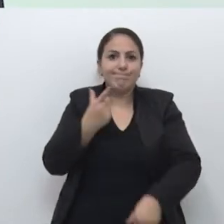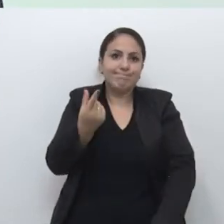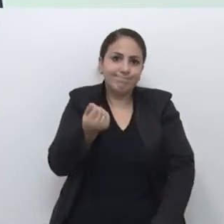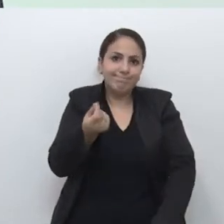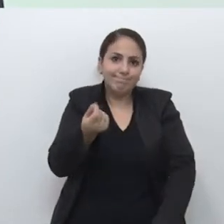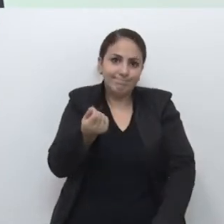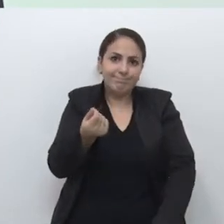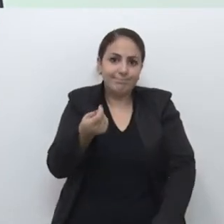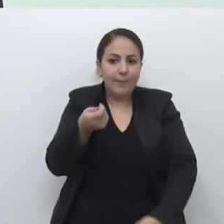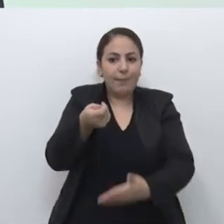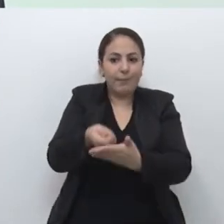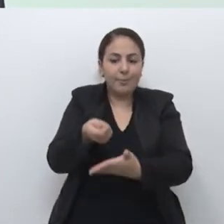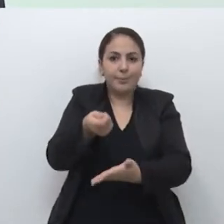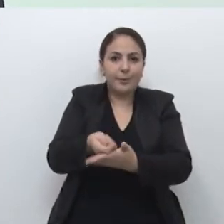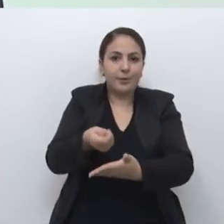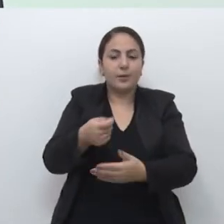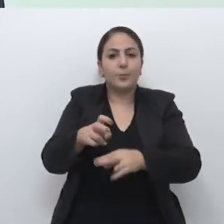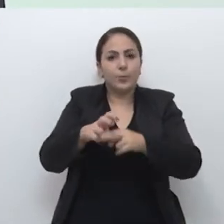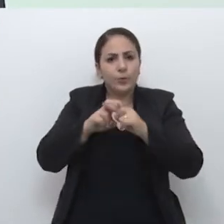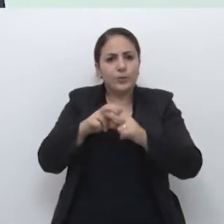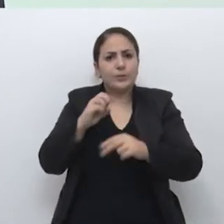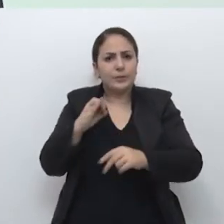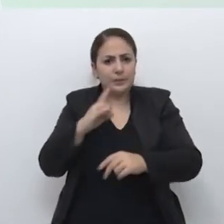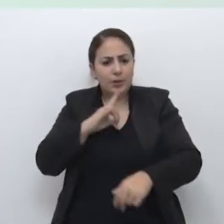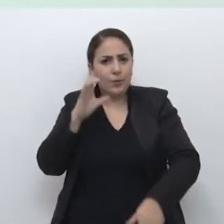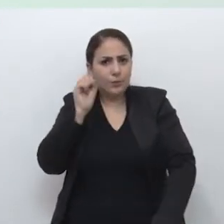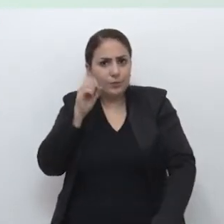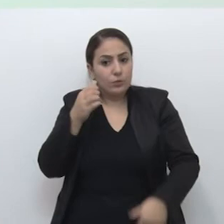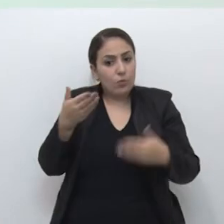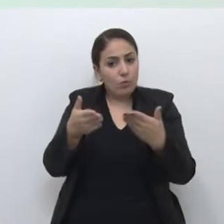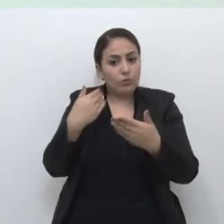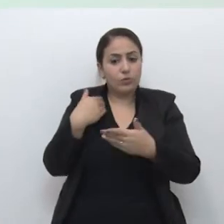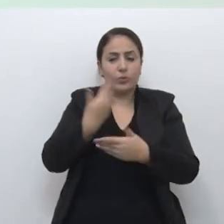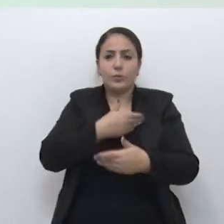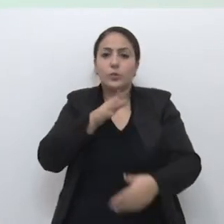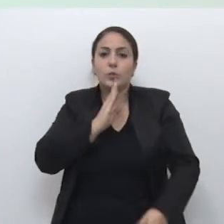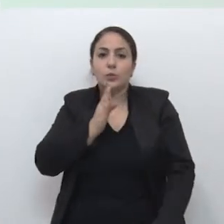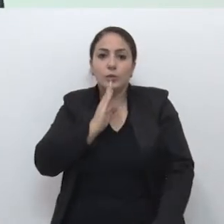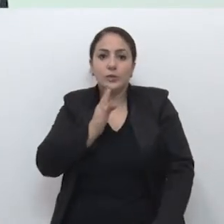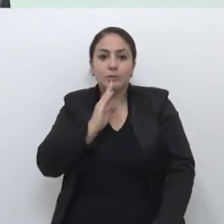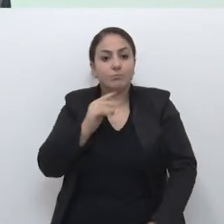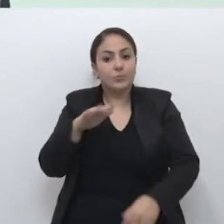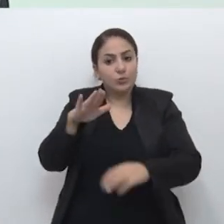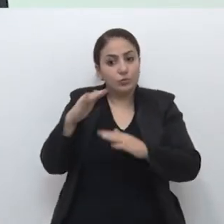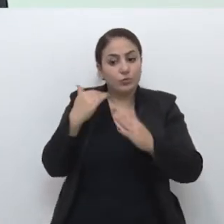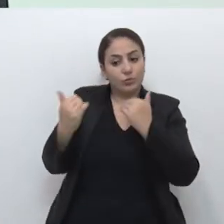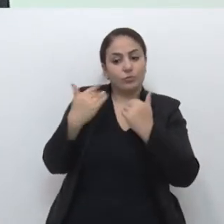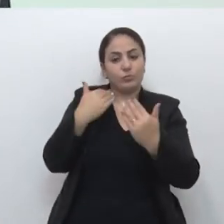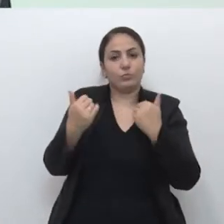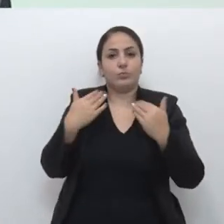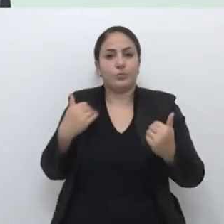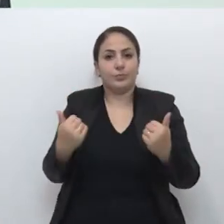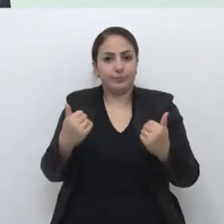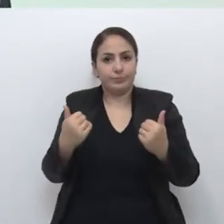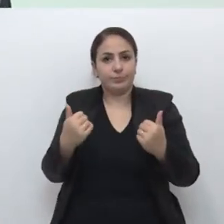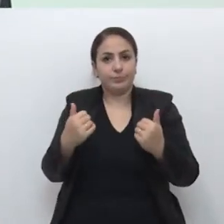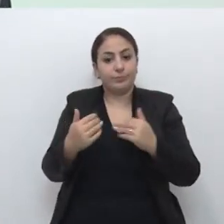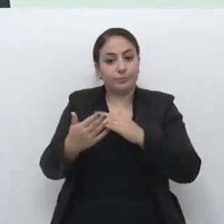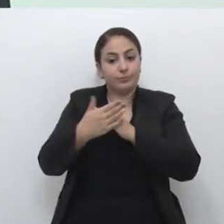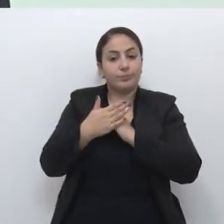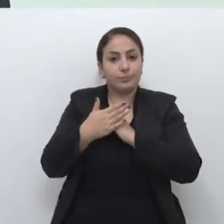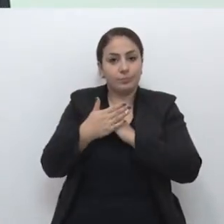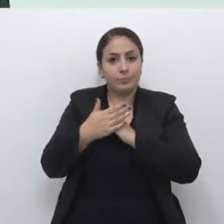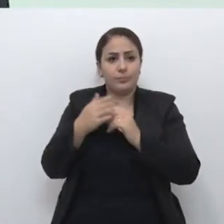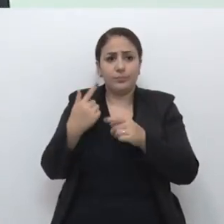tem custo. Então assim, quem está ouvindo nós hoje nos conhece, que nos procure, que